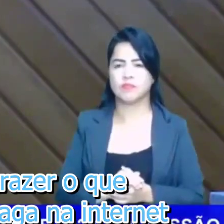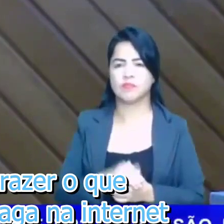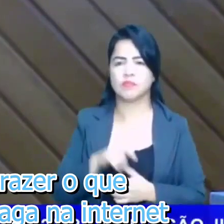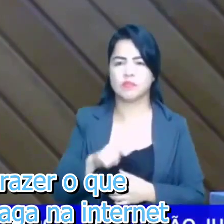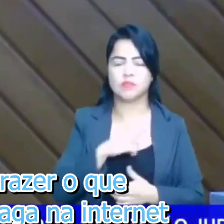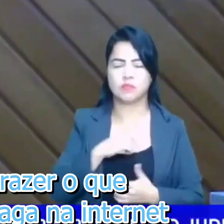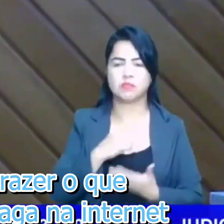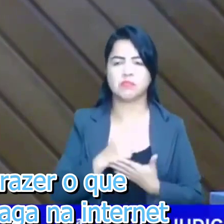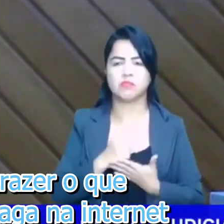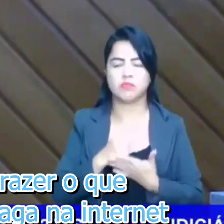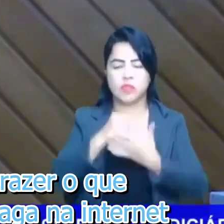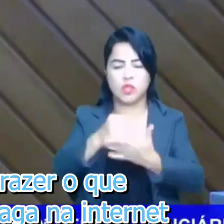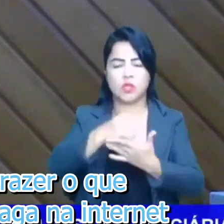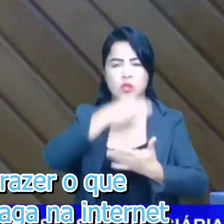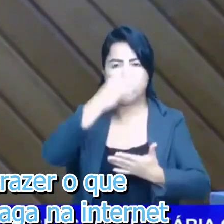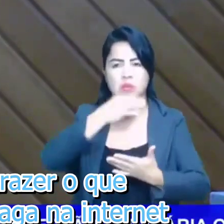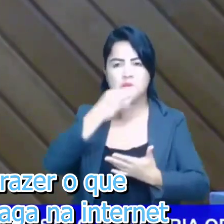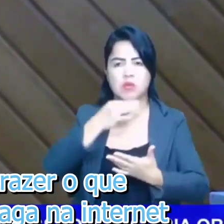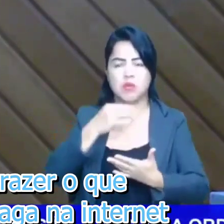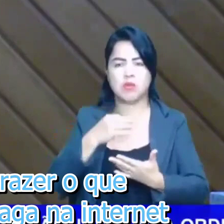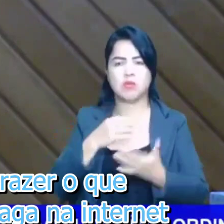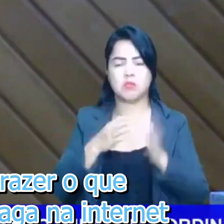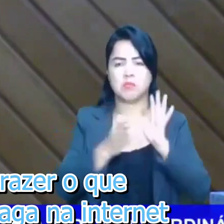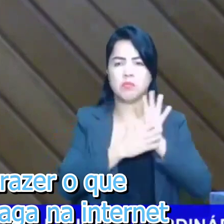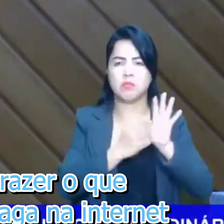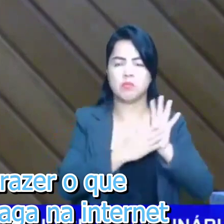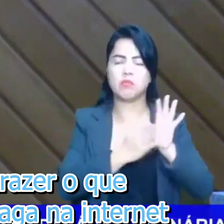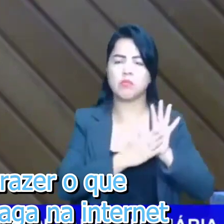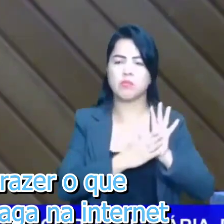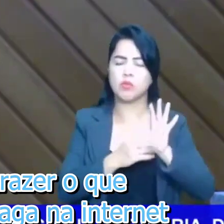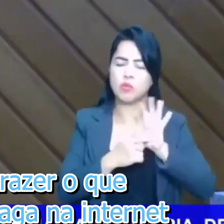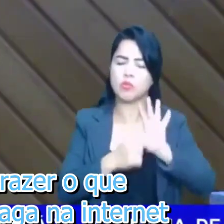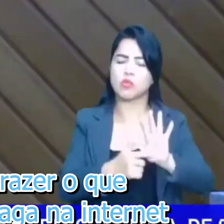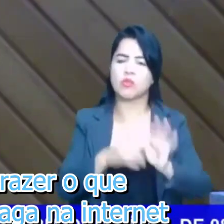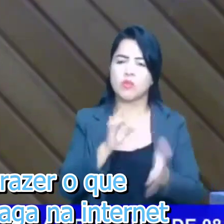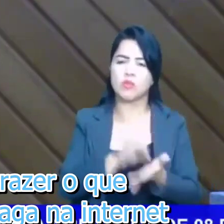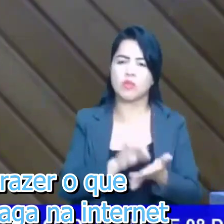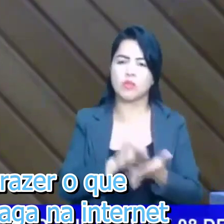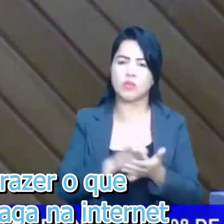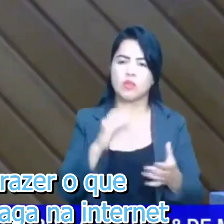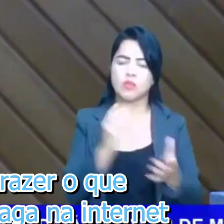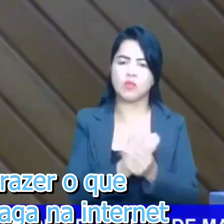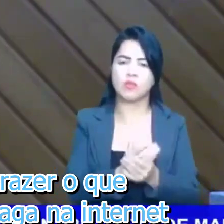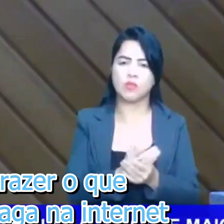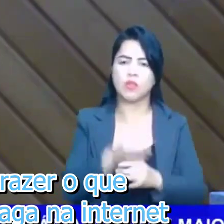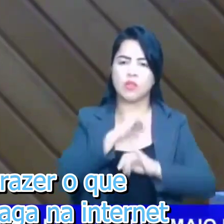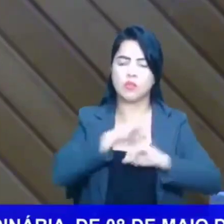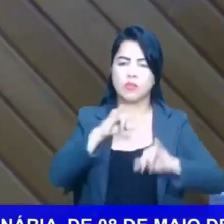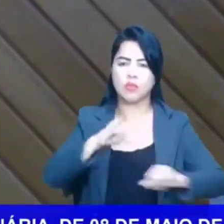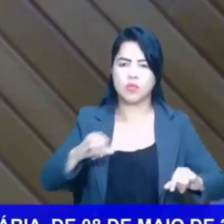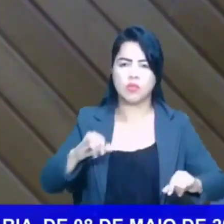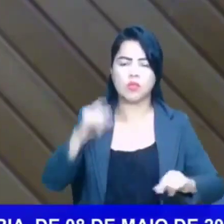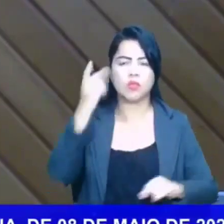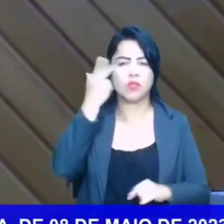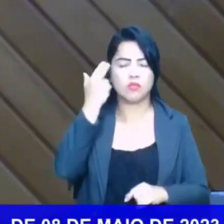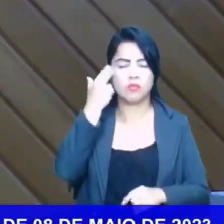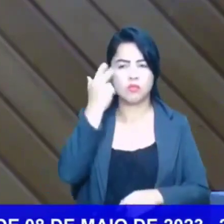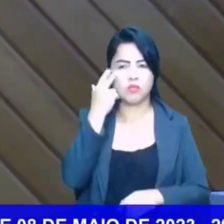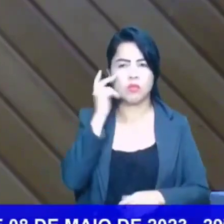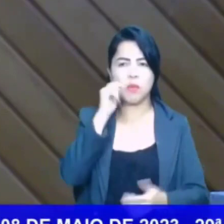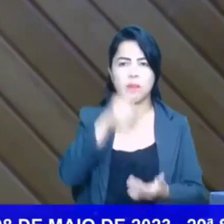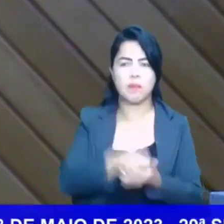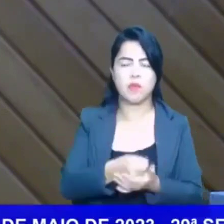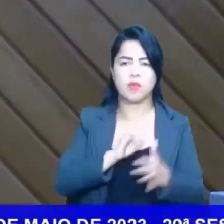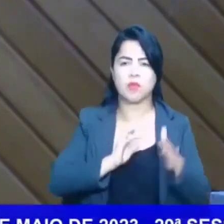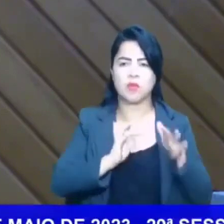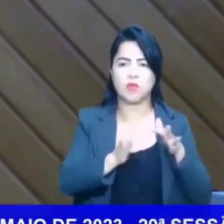com essa sustentação que pretende trazer o que realmente está sendo julgado, que é a propaganda irregular paga na internet por